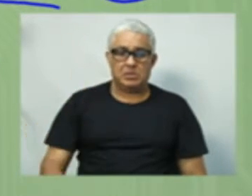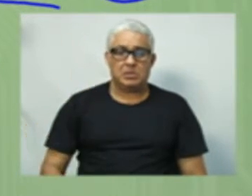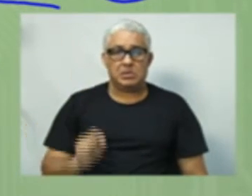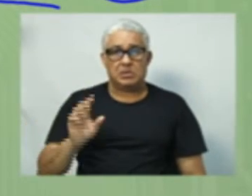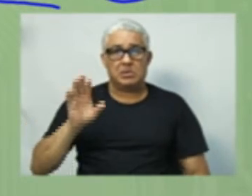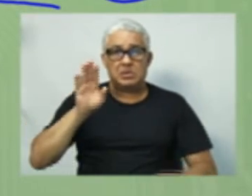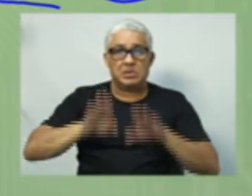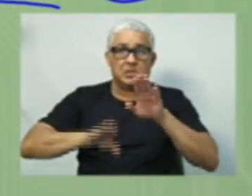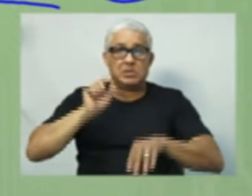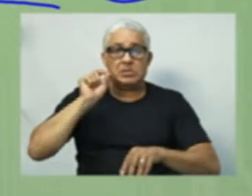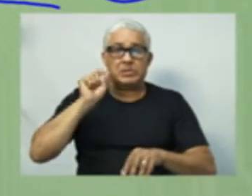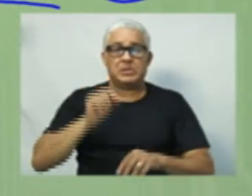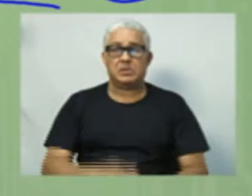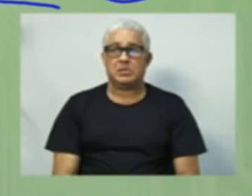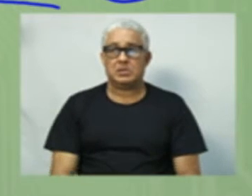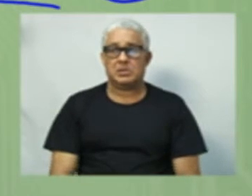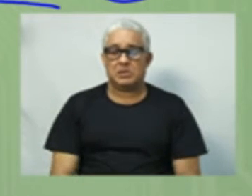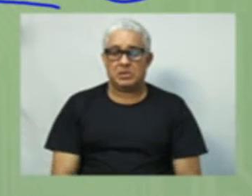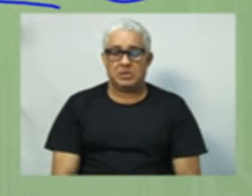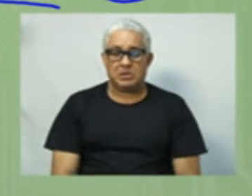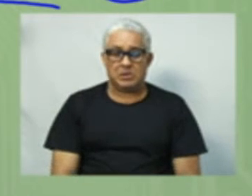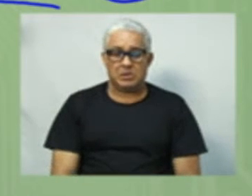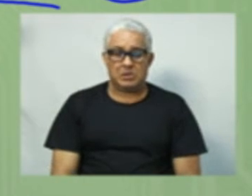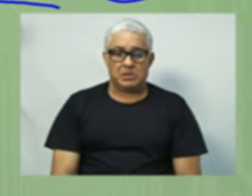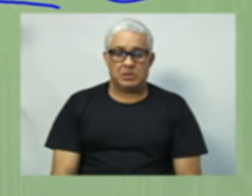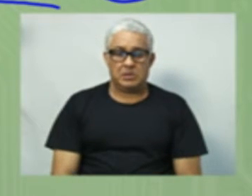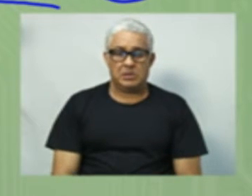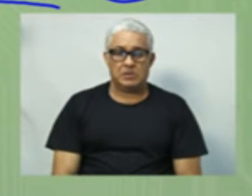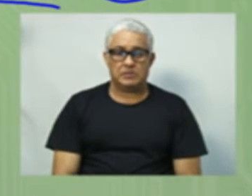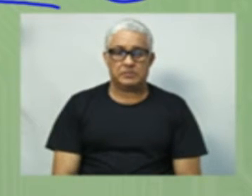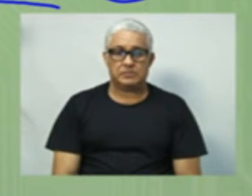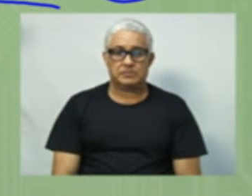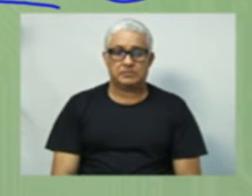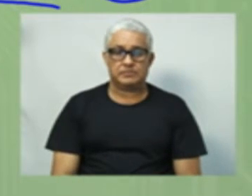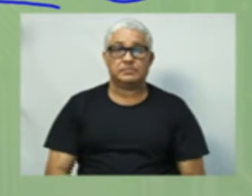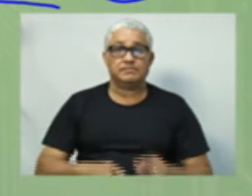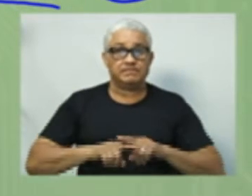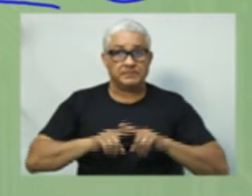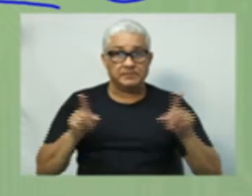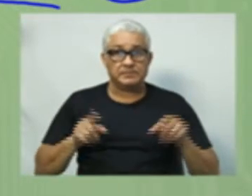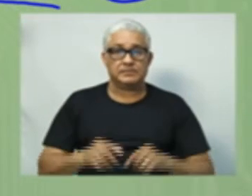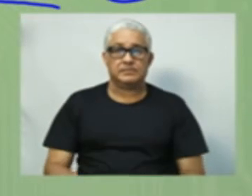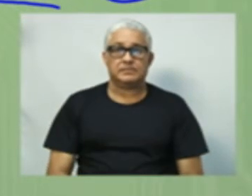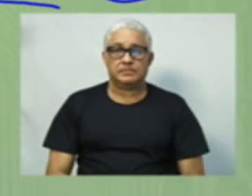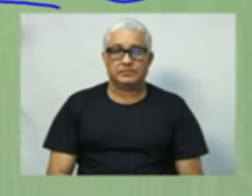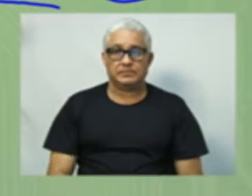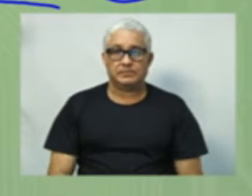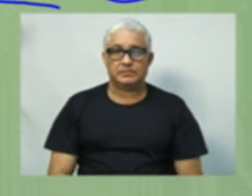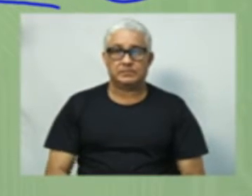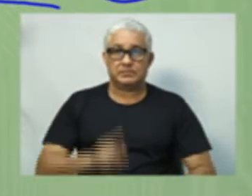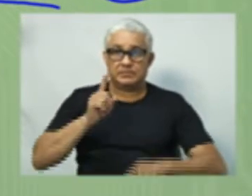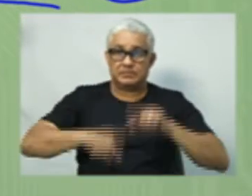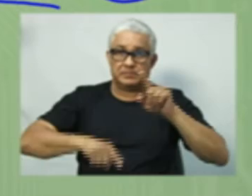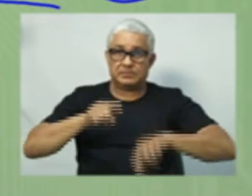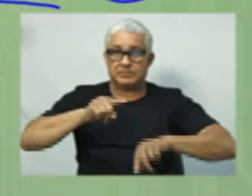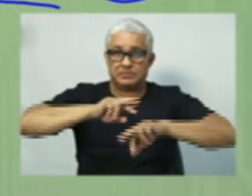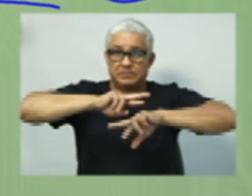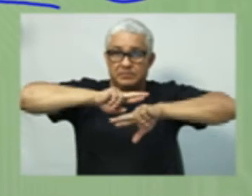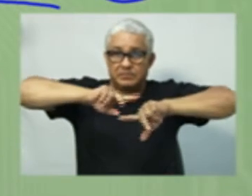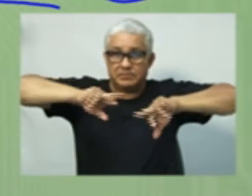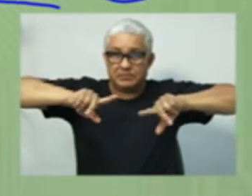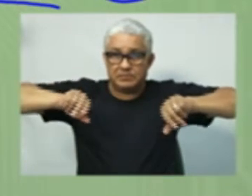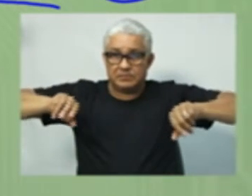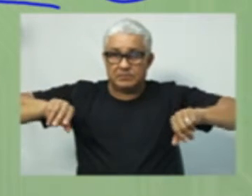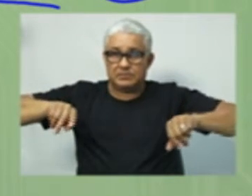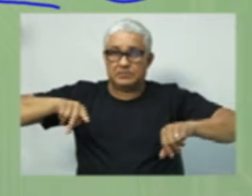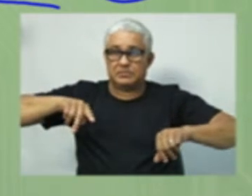que está sendo visto. Portanto, a entrada do produto estrangeiro no